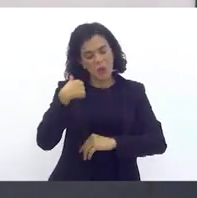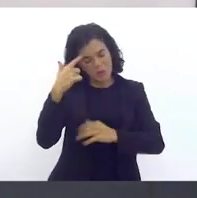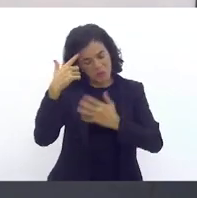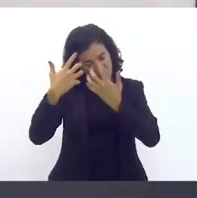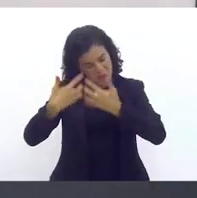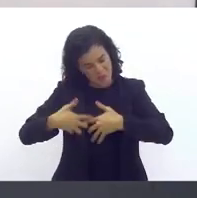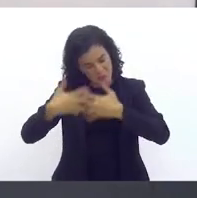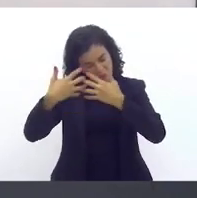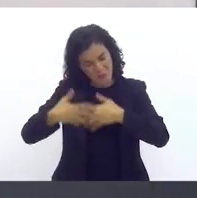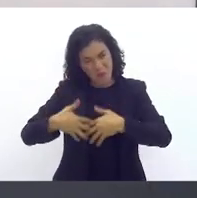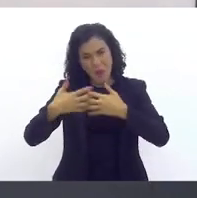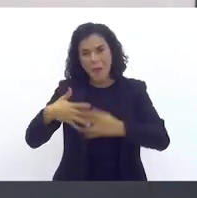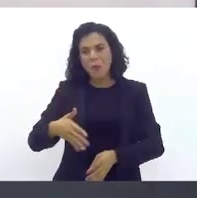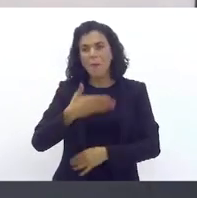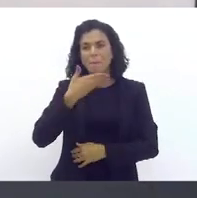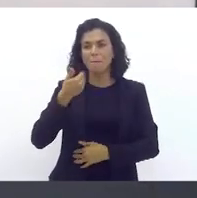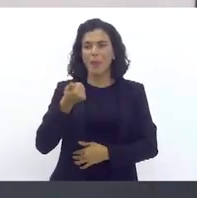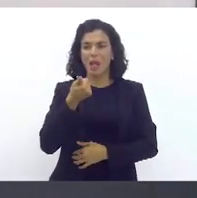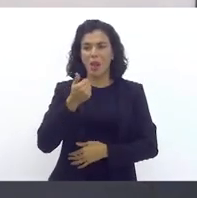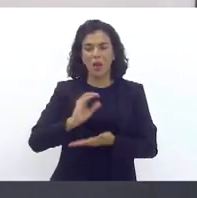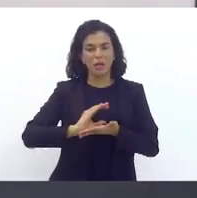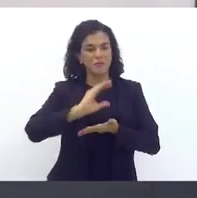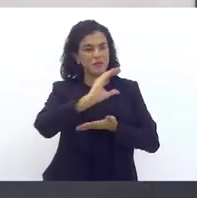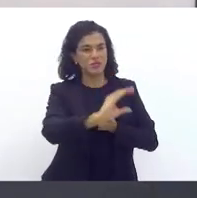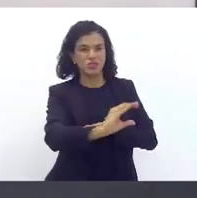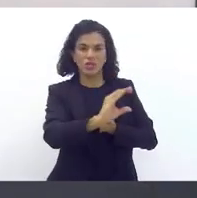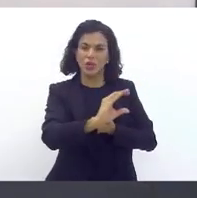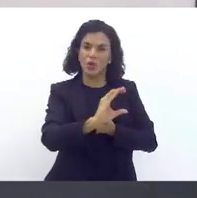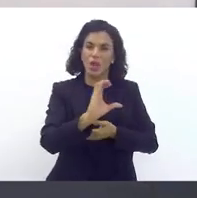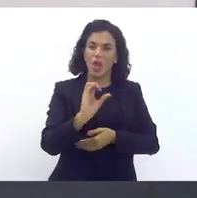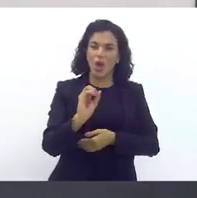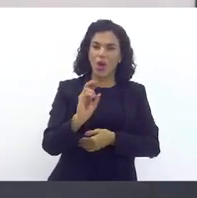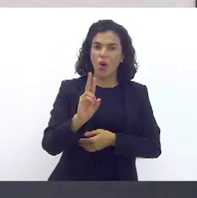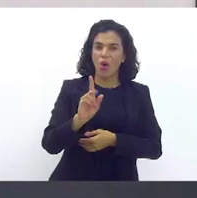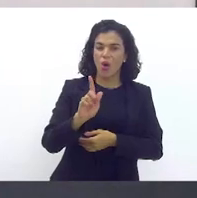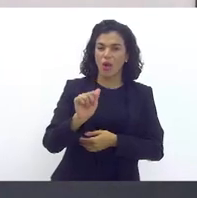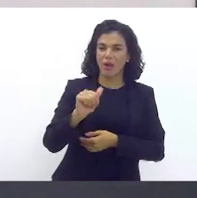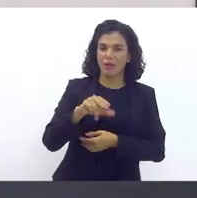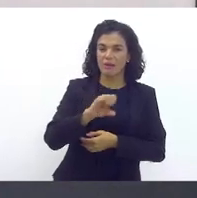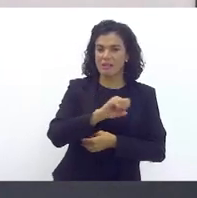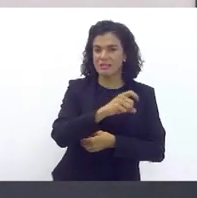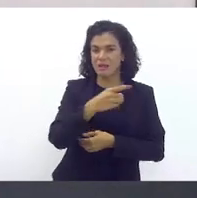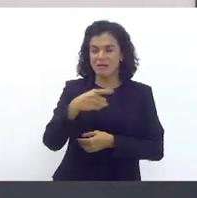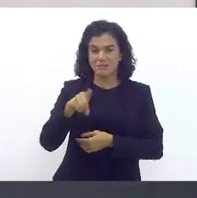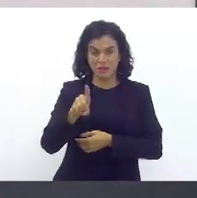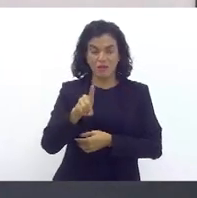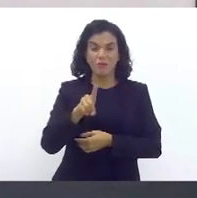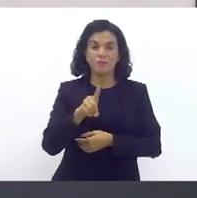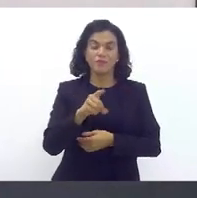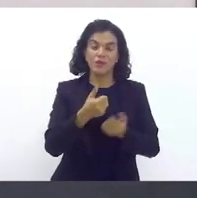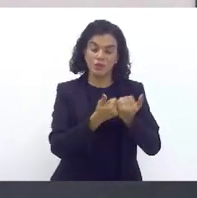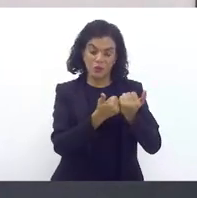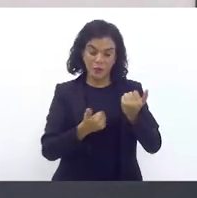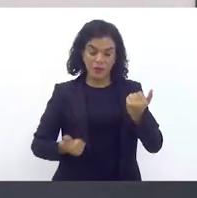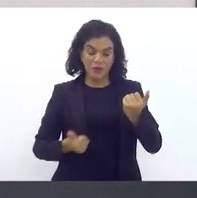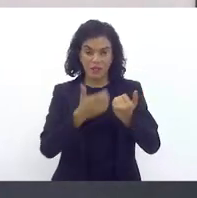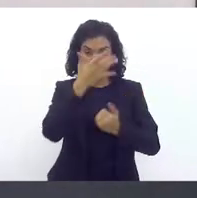perguntando se não era melhor ter investido na organização, na superintendência de pessoal,